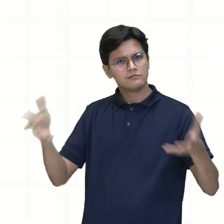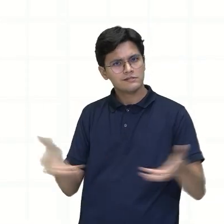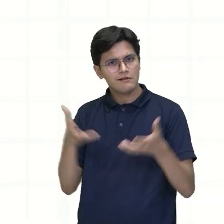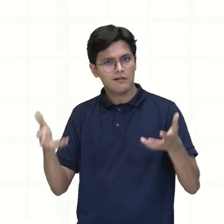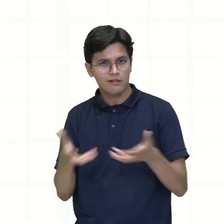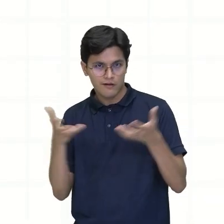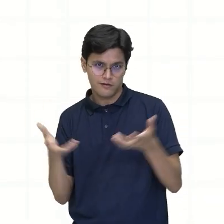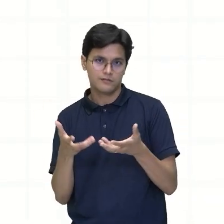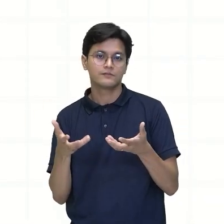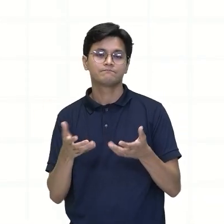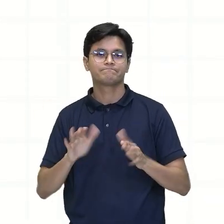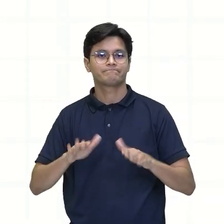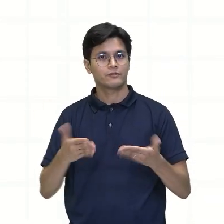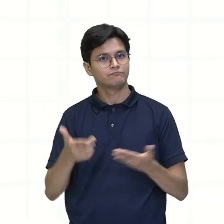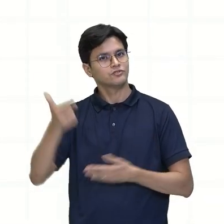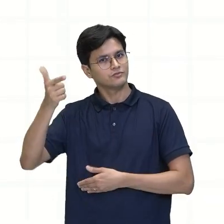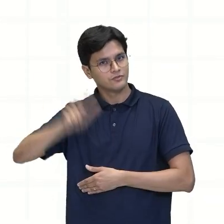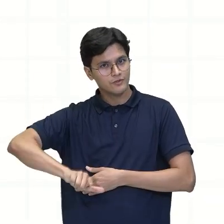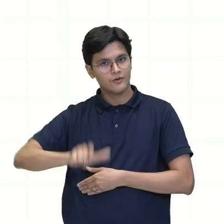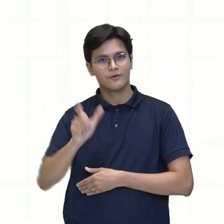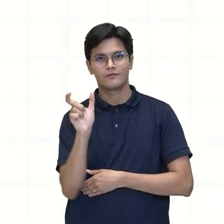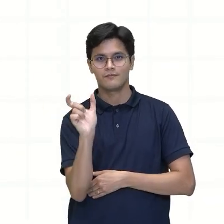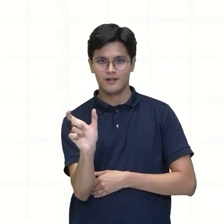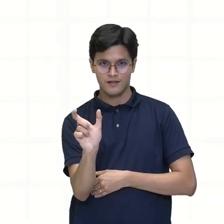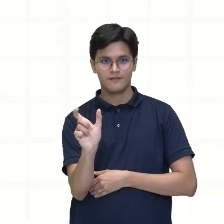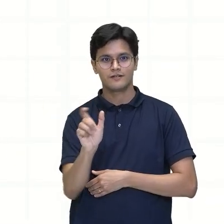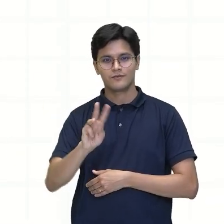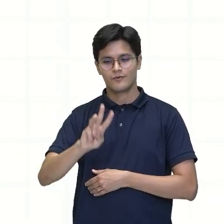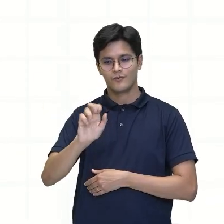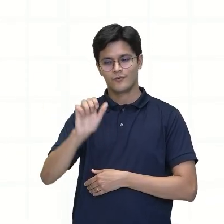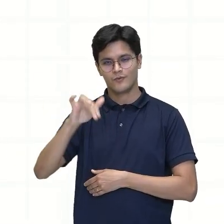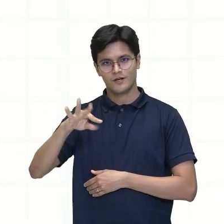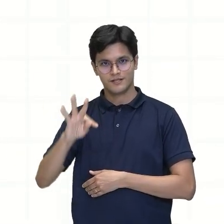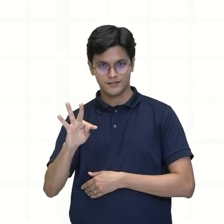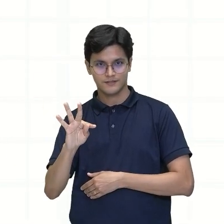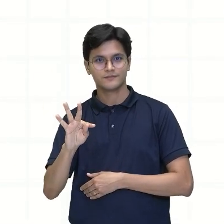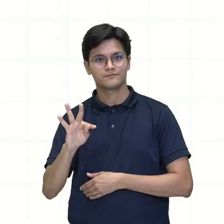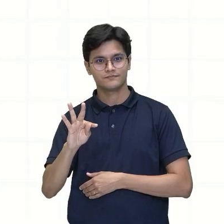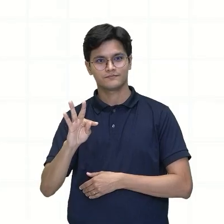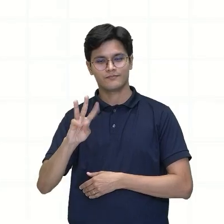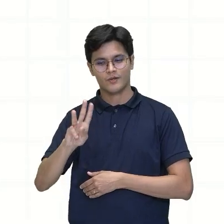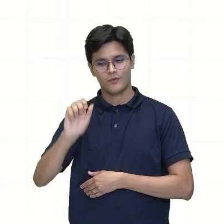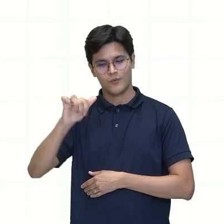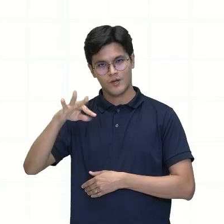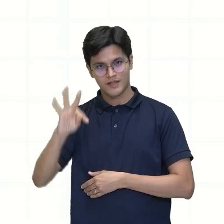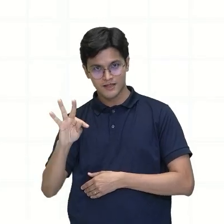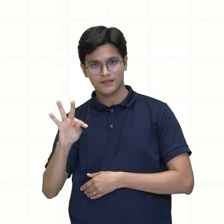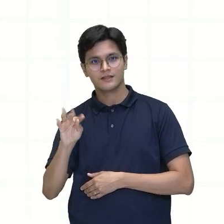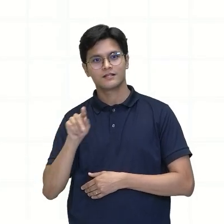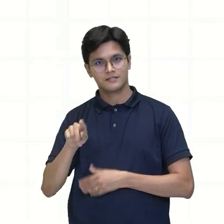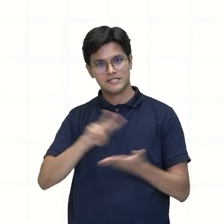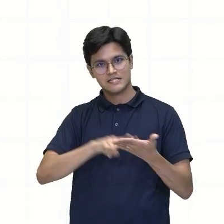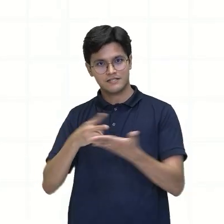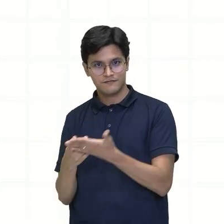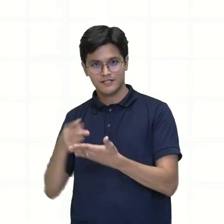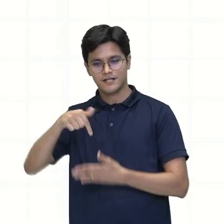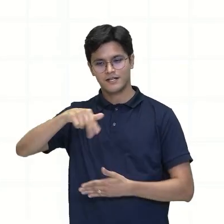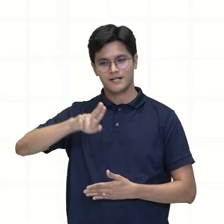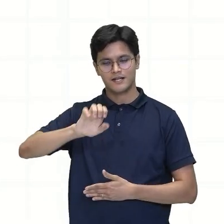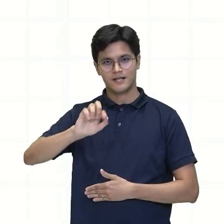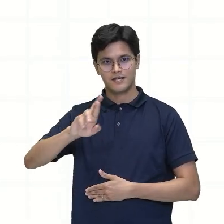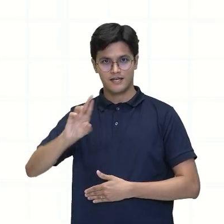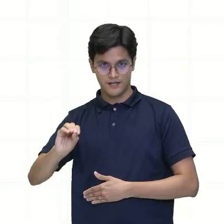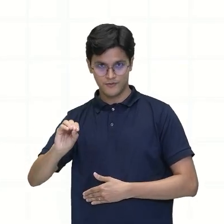De novo esse verbo aqui, ó. Quero. Eu quero salada. I want some salad. Eu quero um pouco